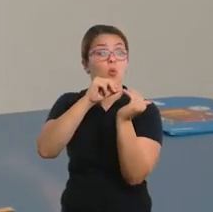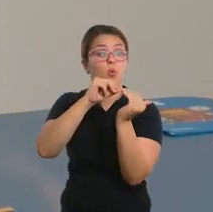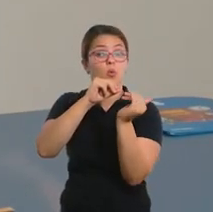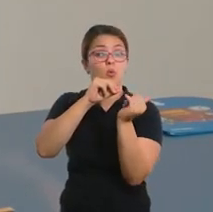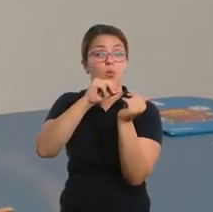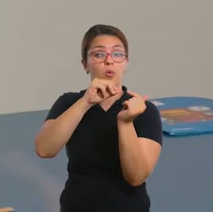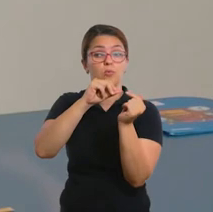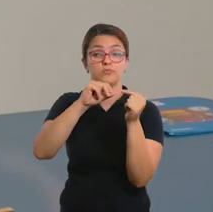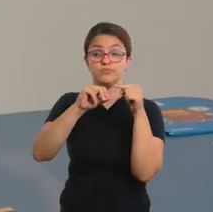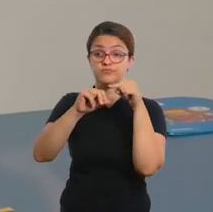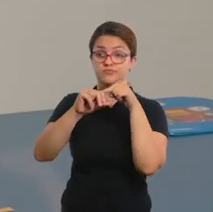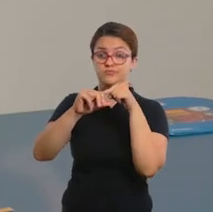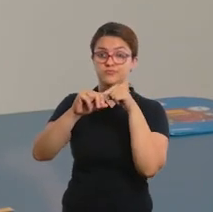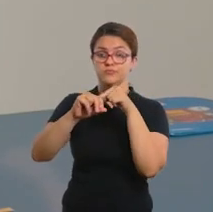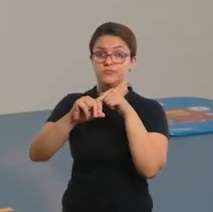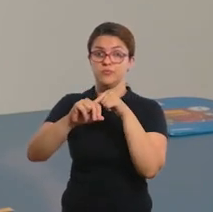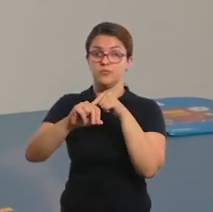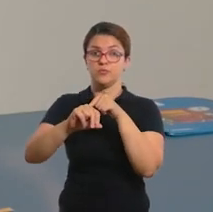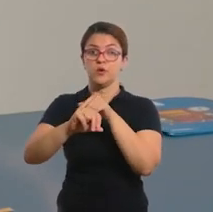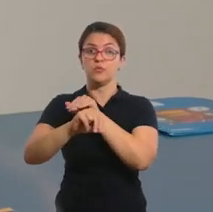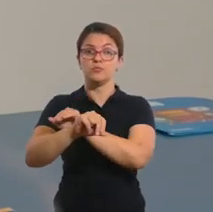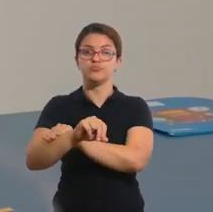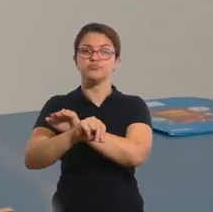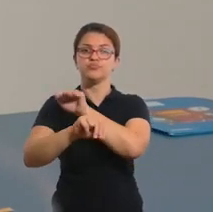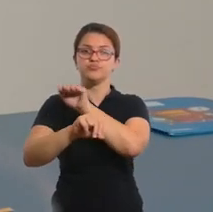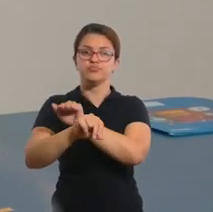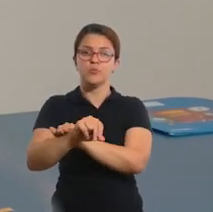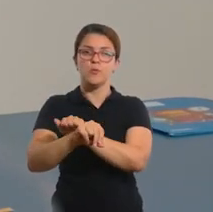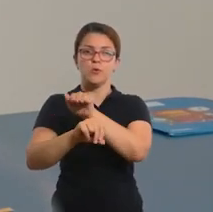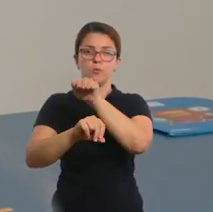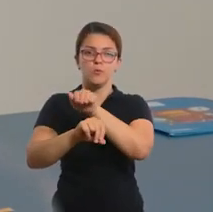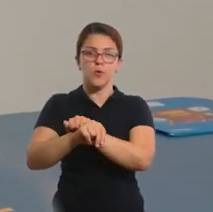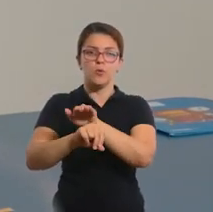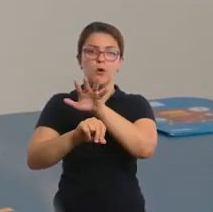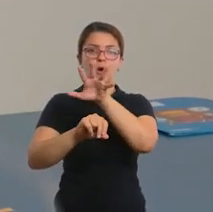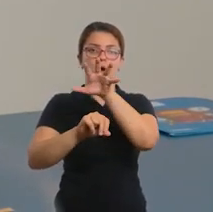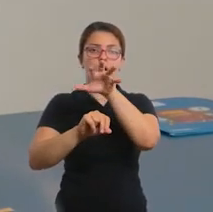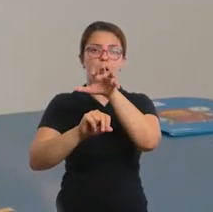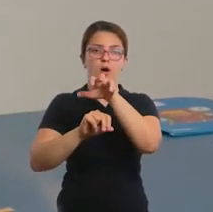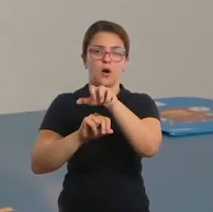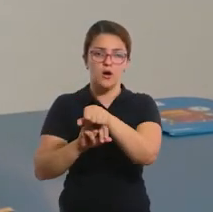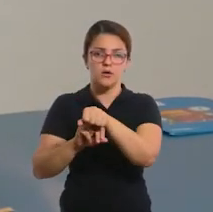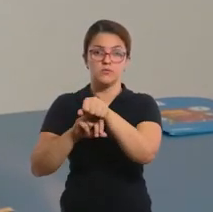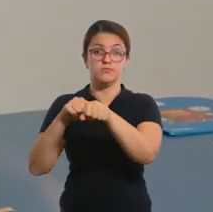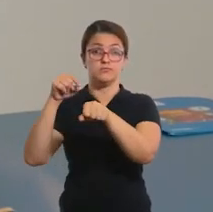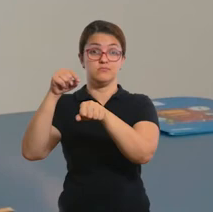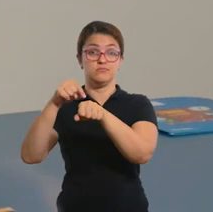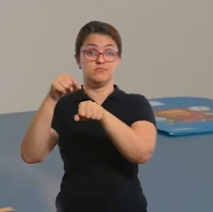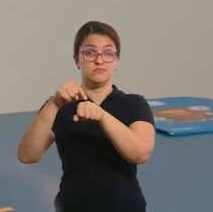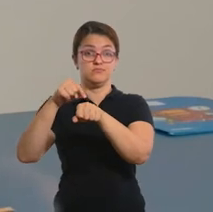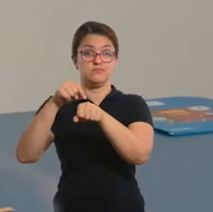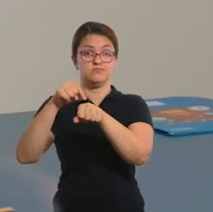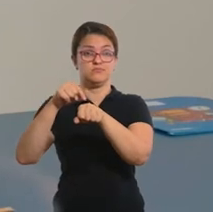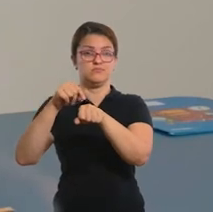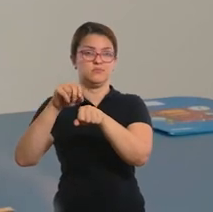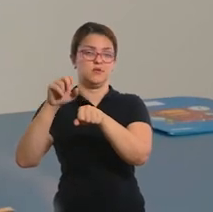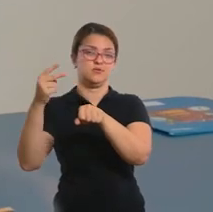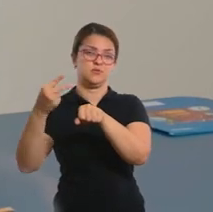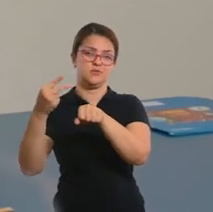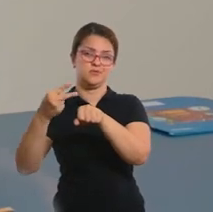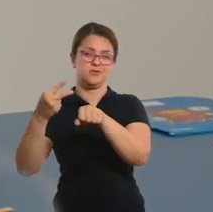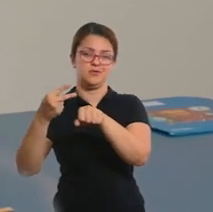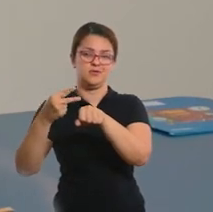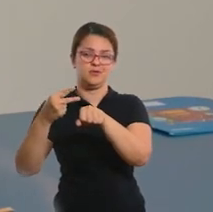nós podemos dizer que o grilo serve de alimento para o sapo, que é o nosso consumidor